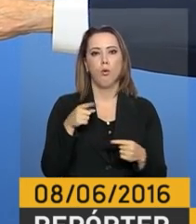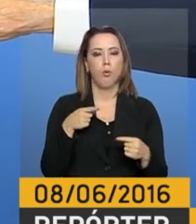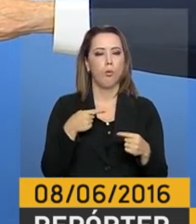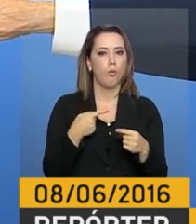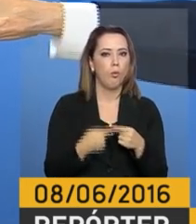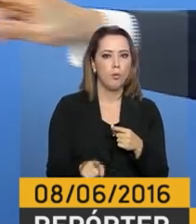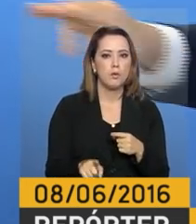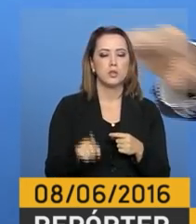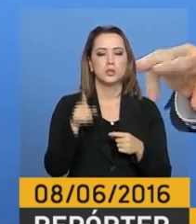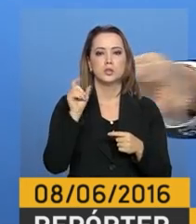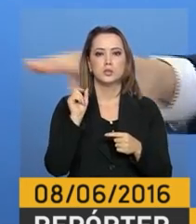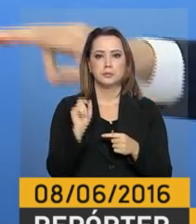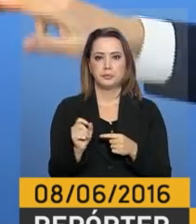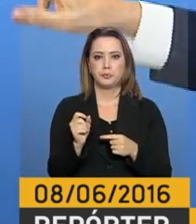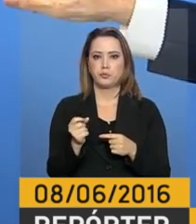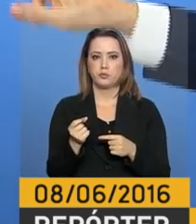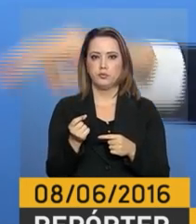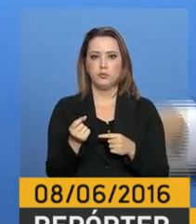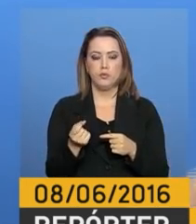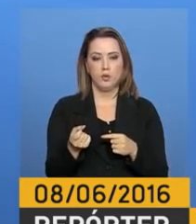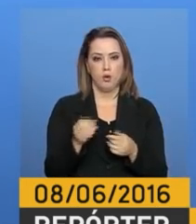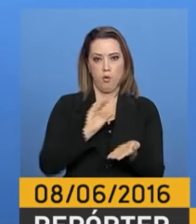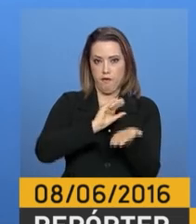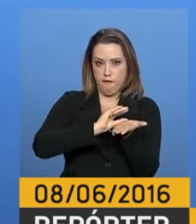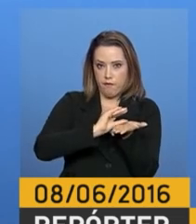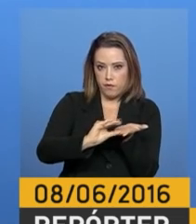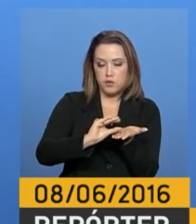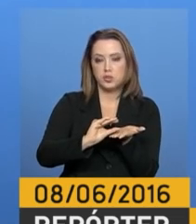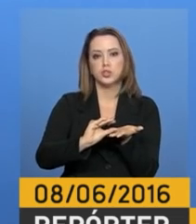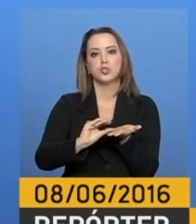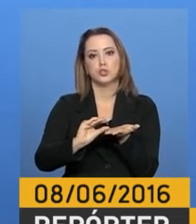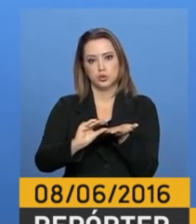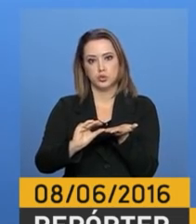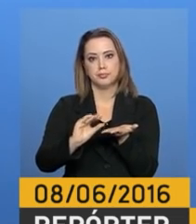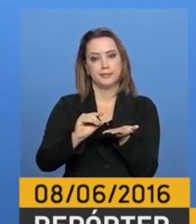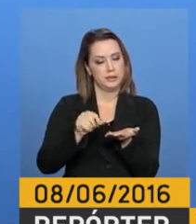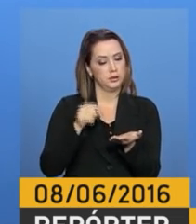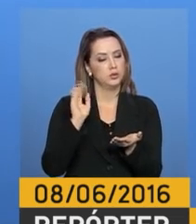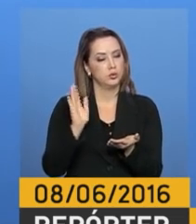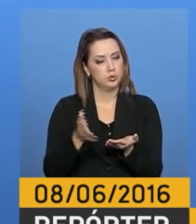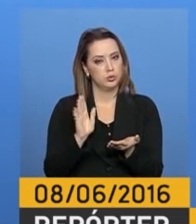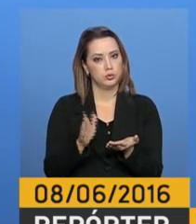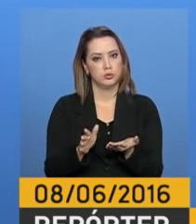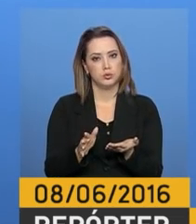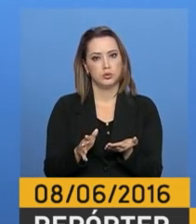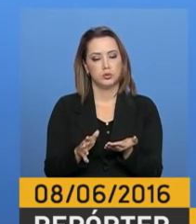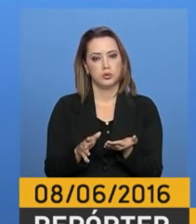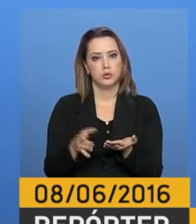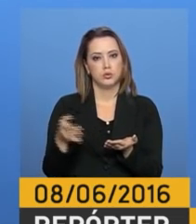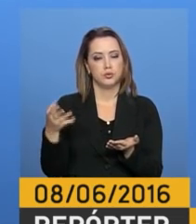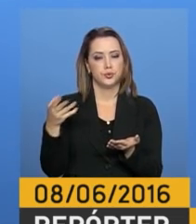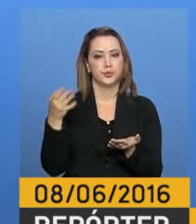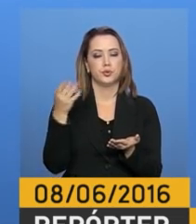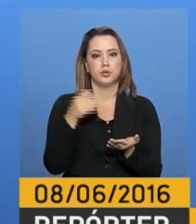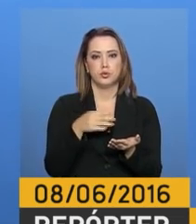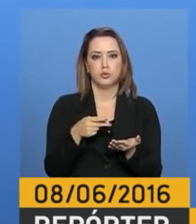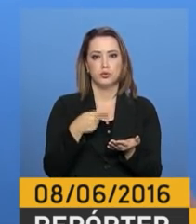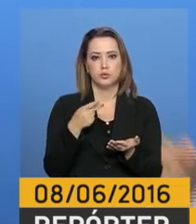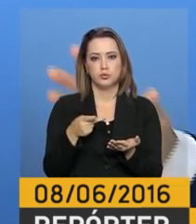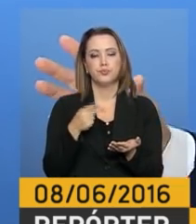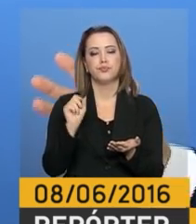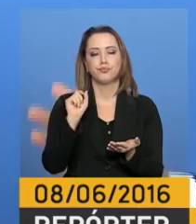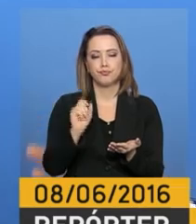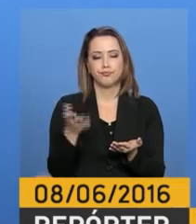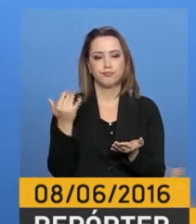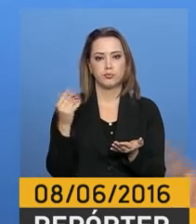no retorno de investimentos como foi mencionado ah pelo coordenador Moreira